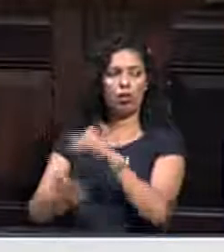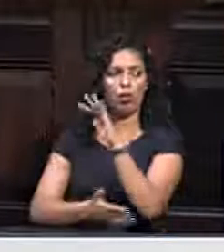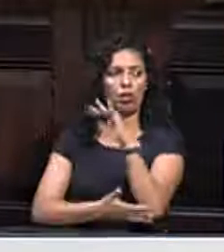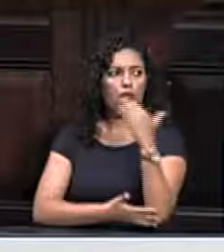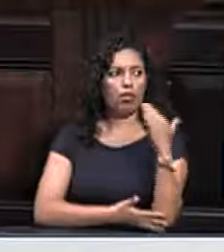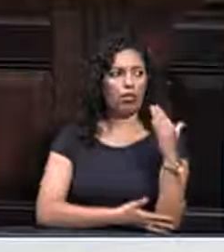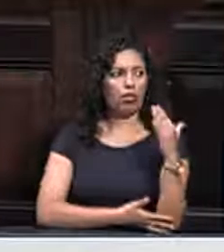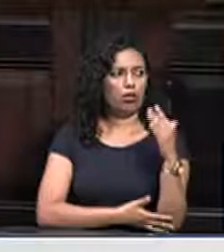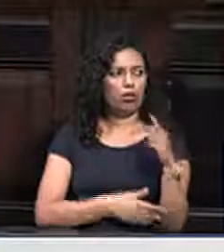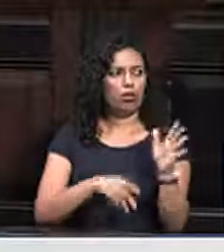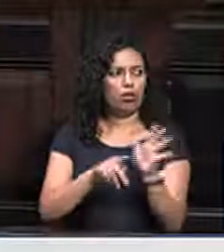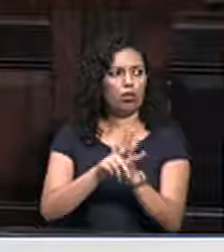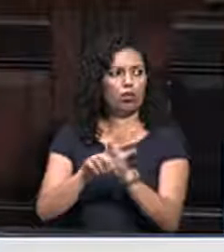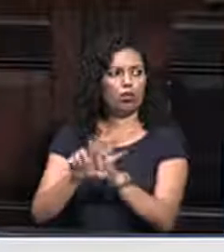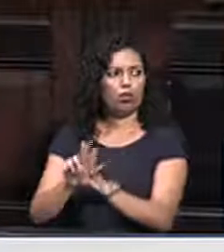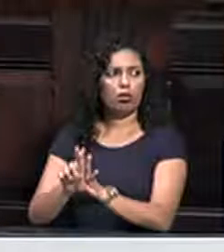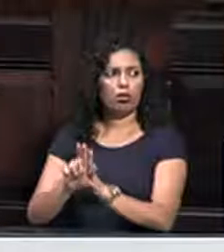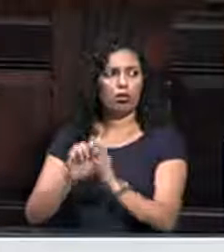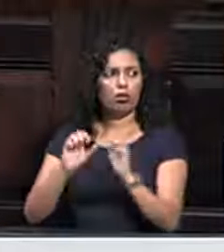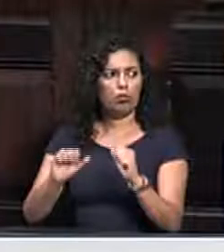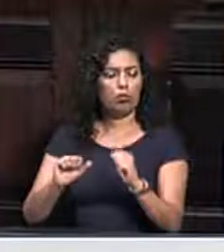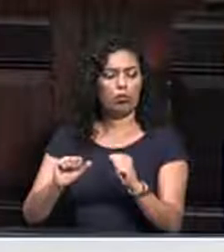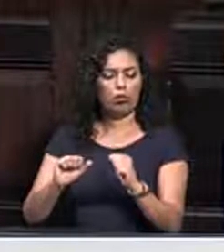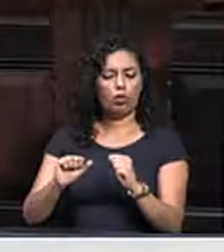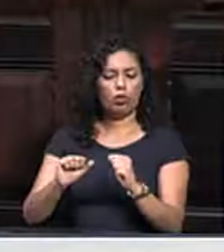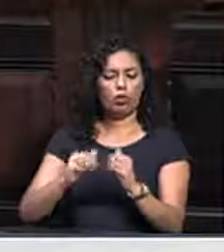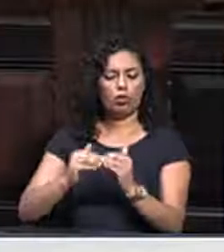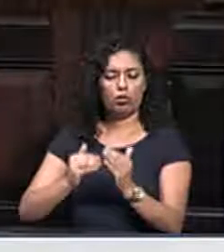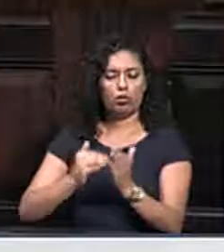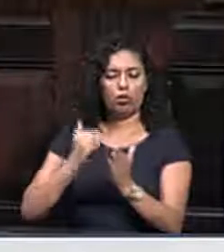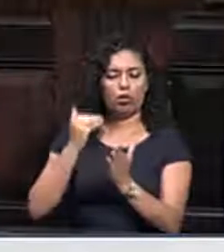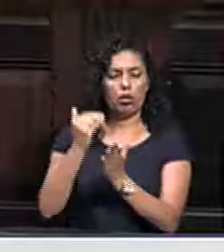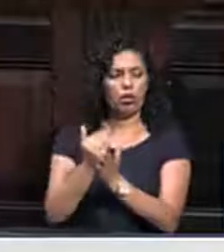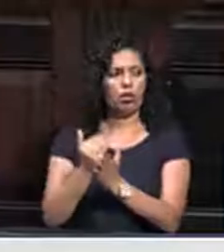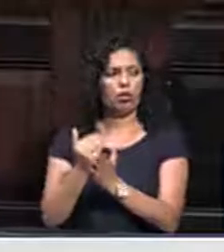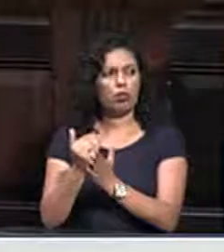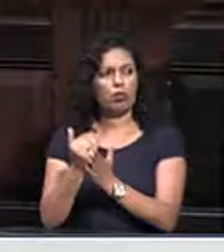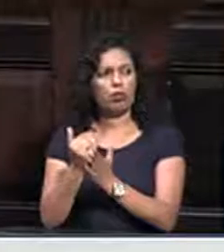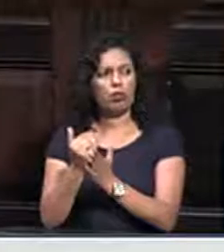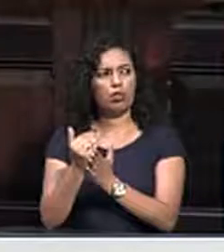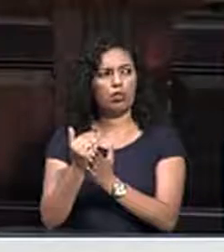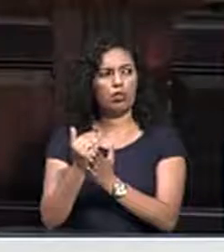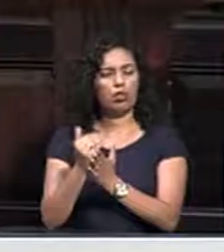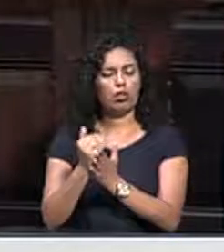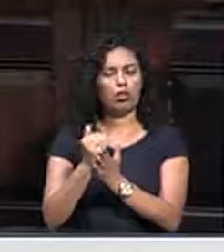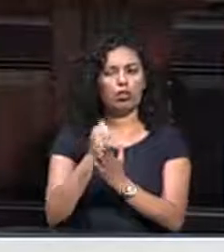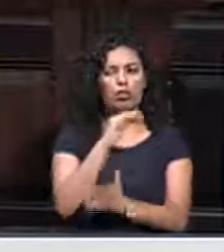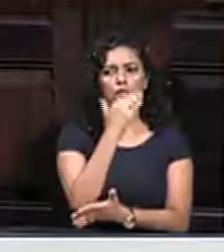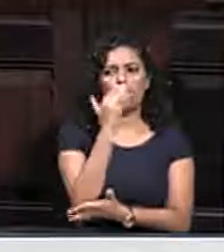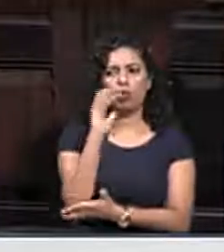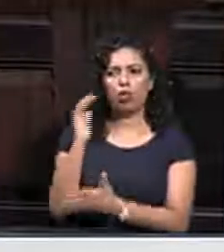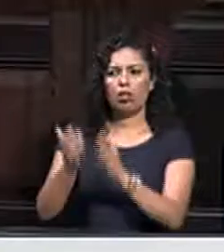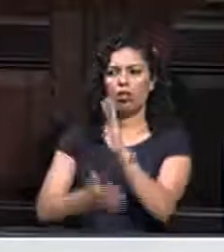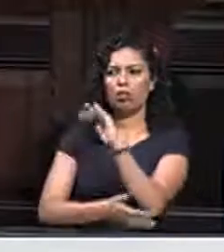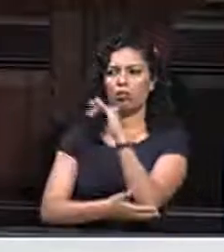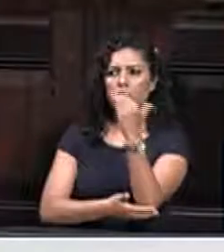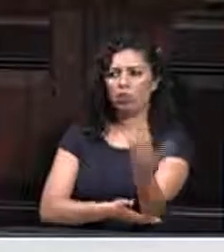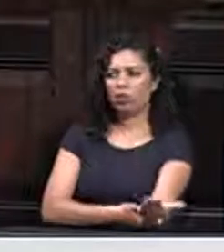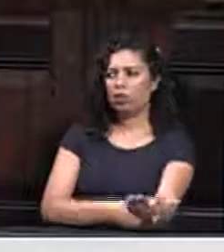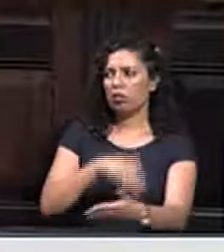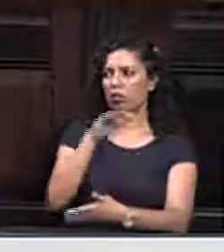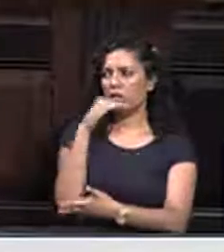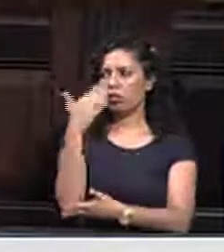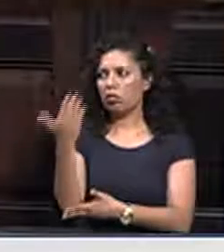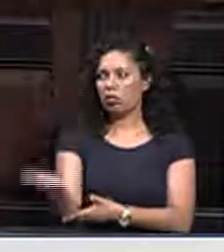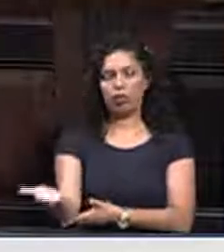empreendimentos. O projeto pode acabar estimulando ainda mais a retirada de mata nativa para abrir novas áreas de monocultura